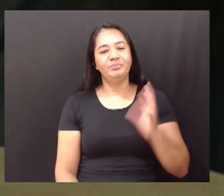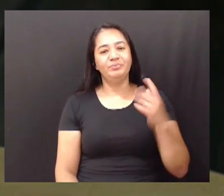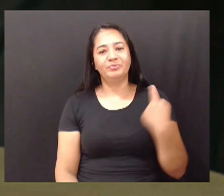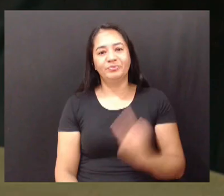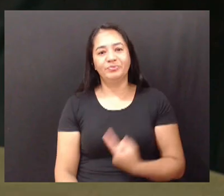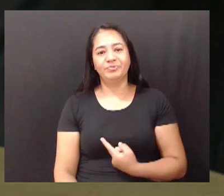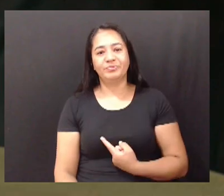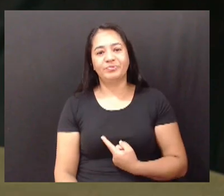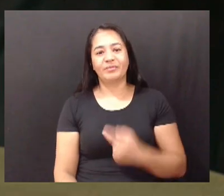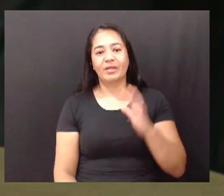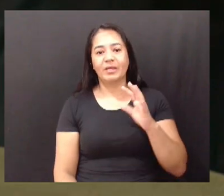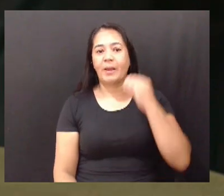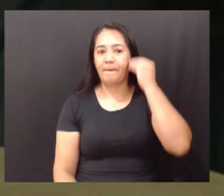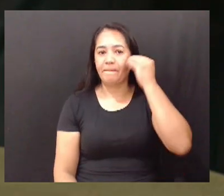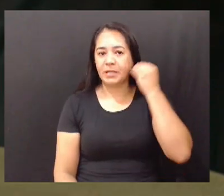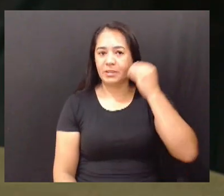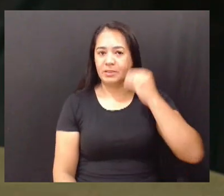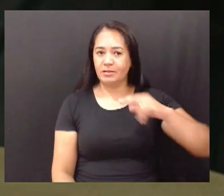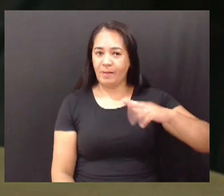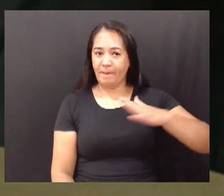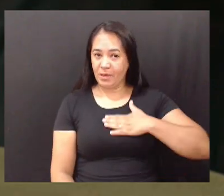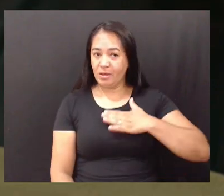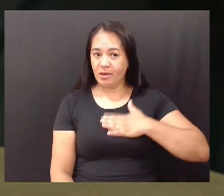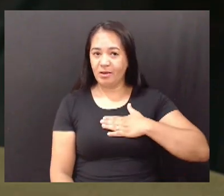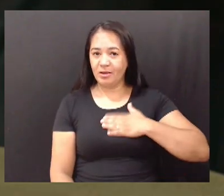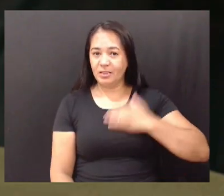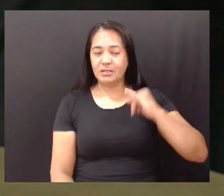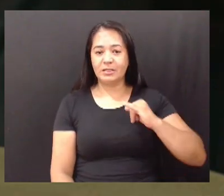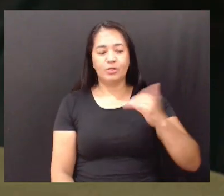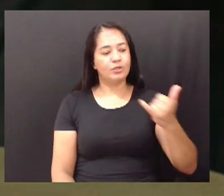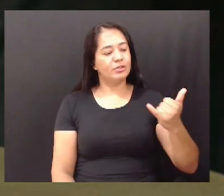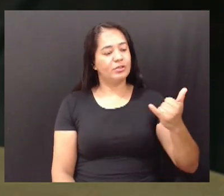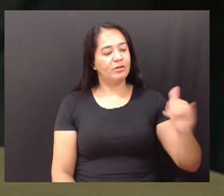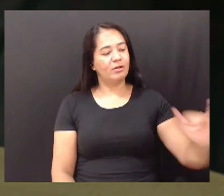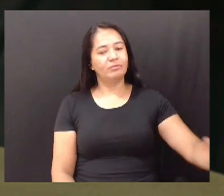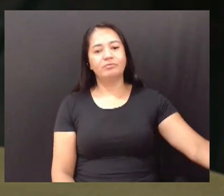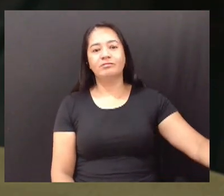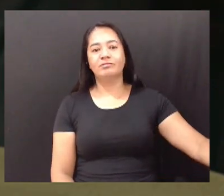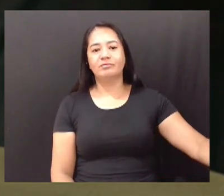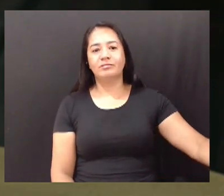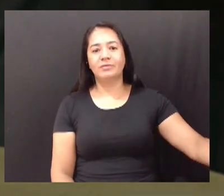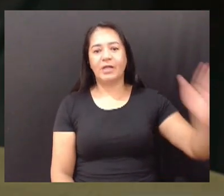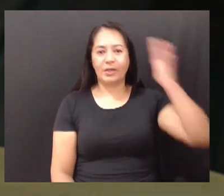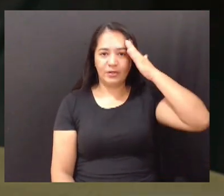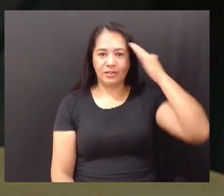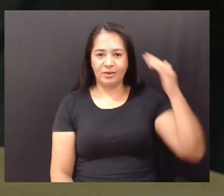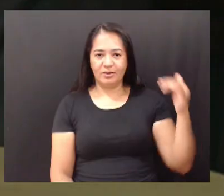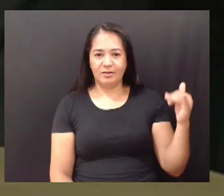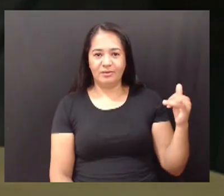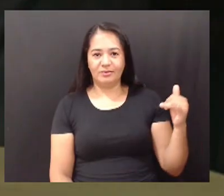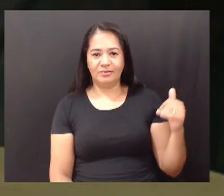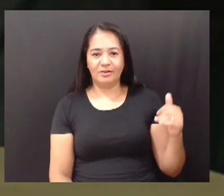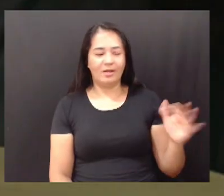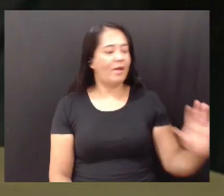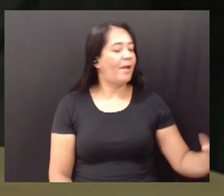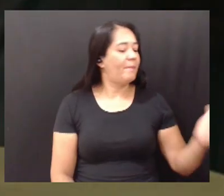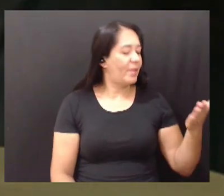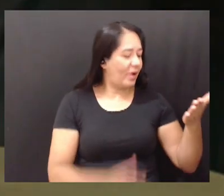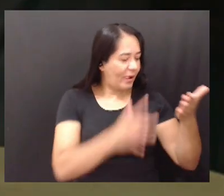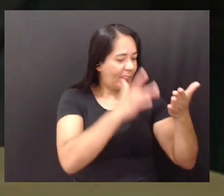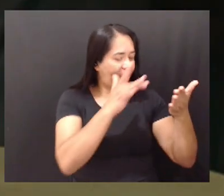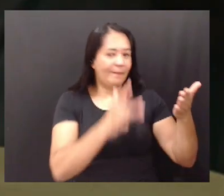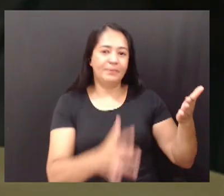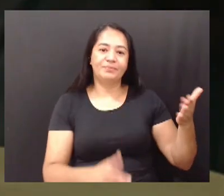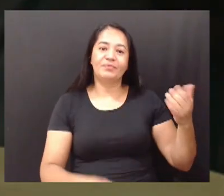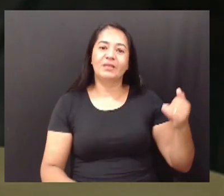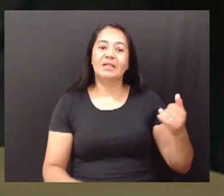experiência própria, né? Se eu deixar o celular no cantinho, eu sei que ele tá ligado, eu vou pegar, vou passar e vou pegar. Agora, se ele está